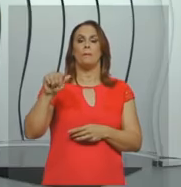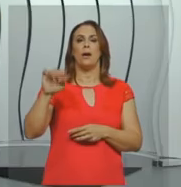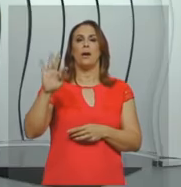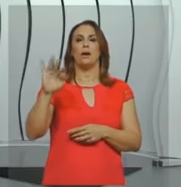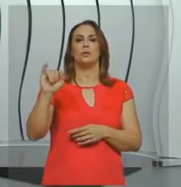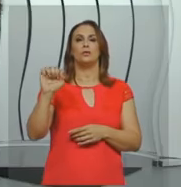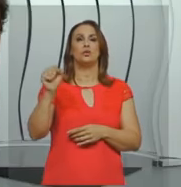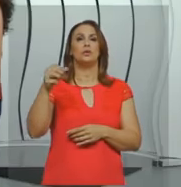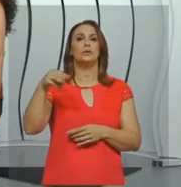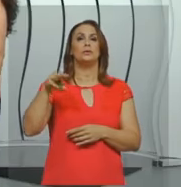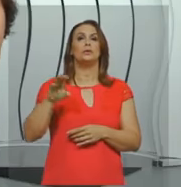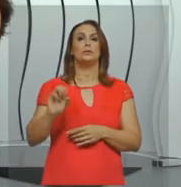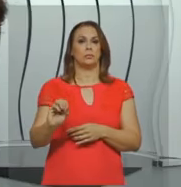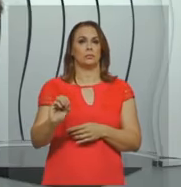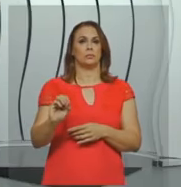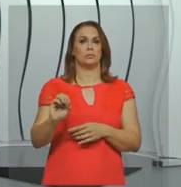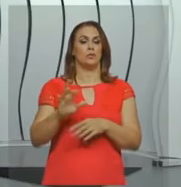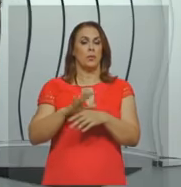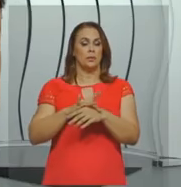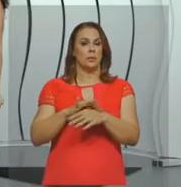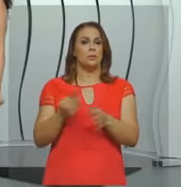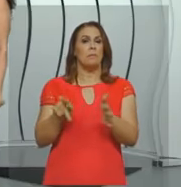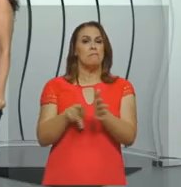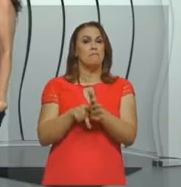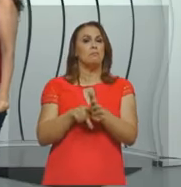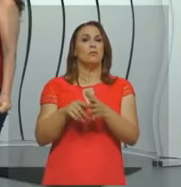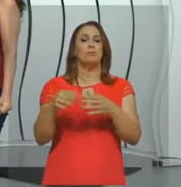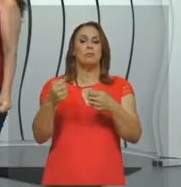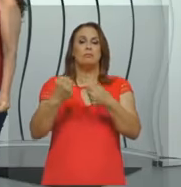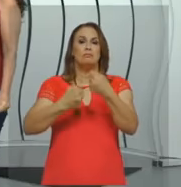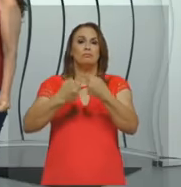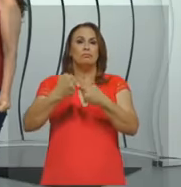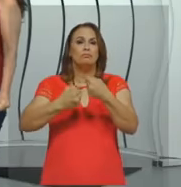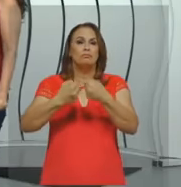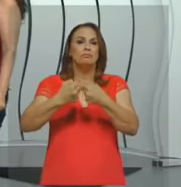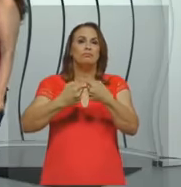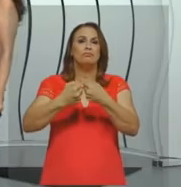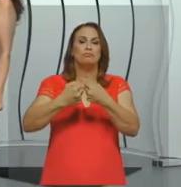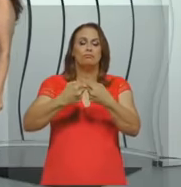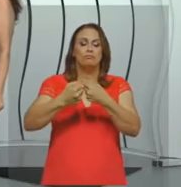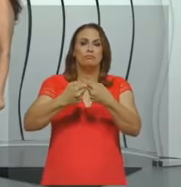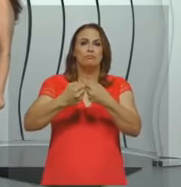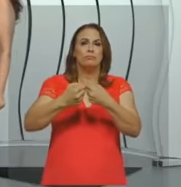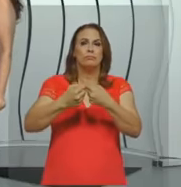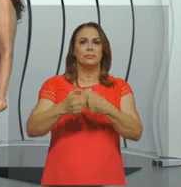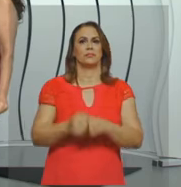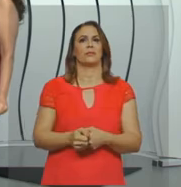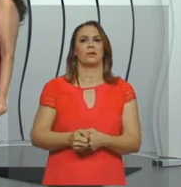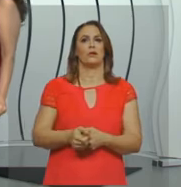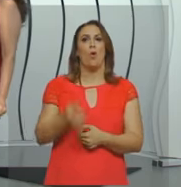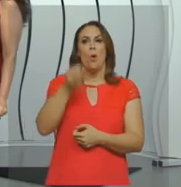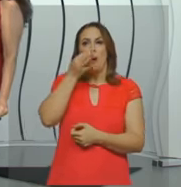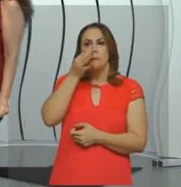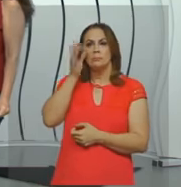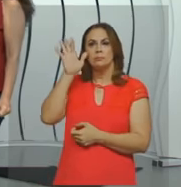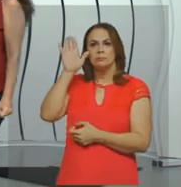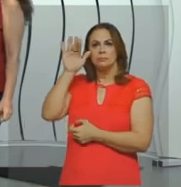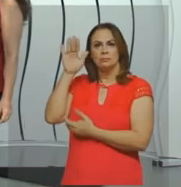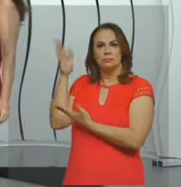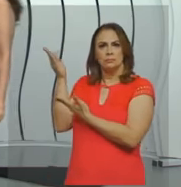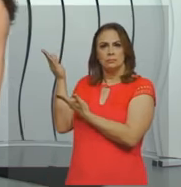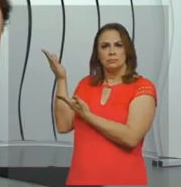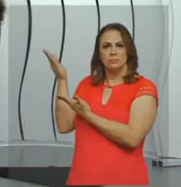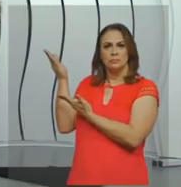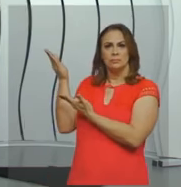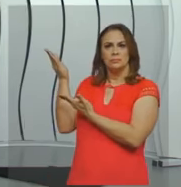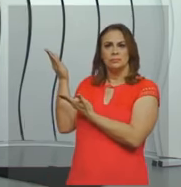aí dos ossos. Observe aqui a coluna vertebral. Ela tem uma inclinação, né? Ela tem